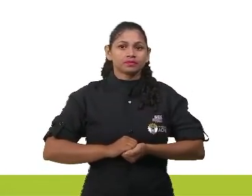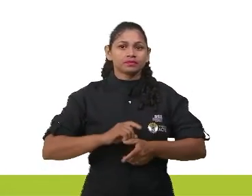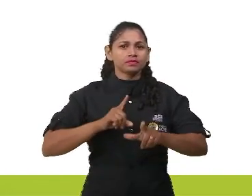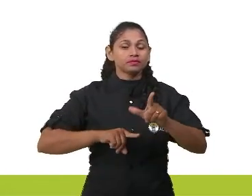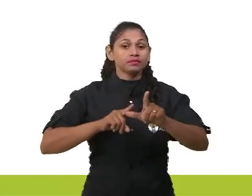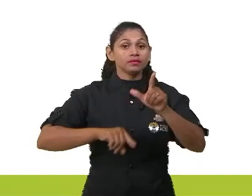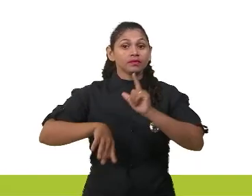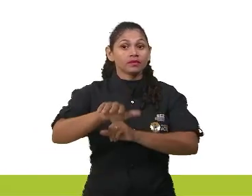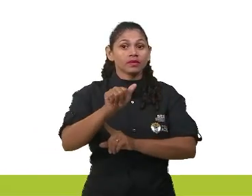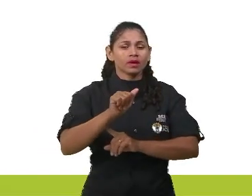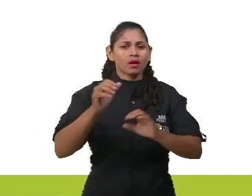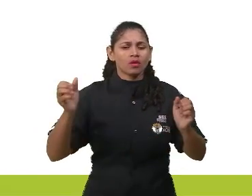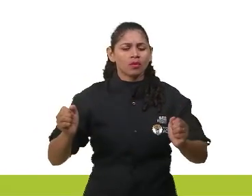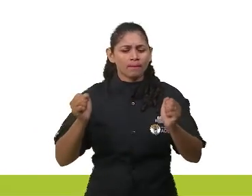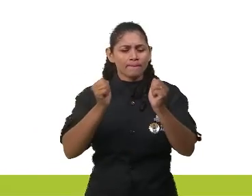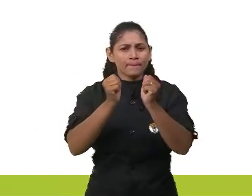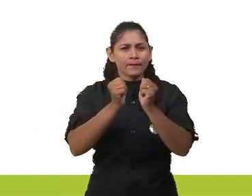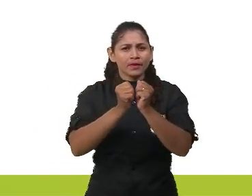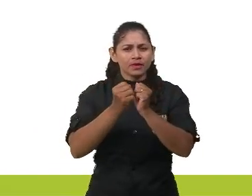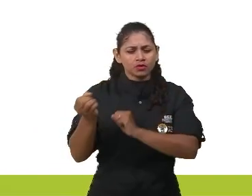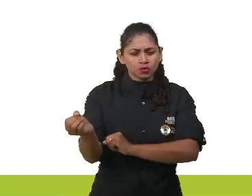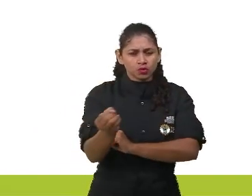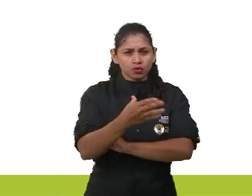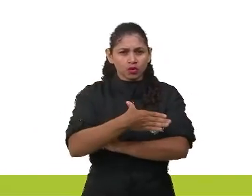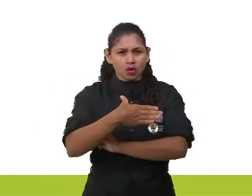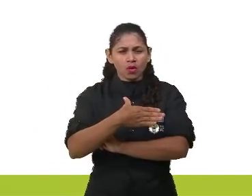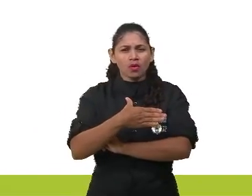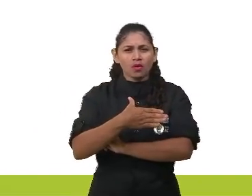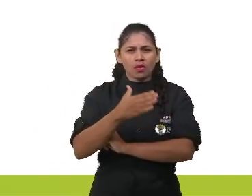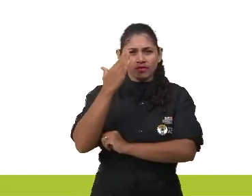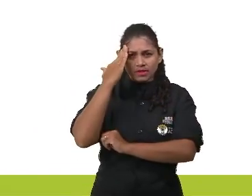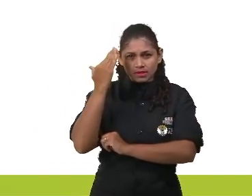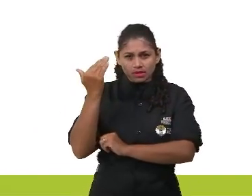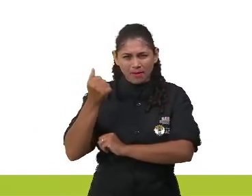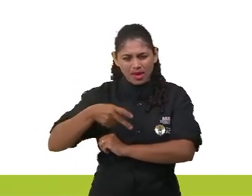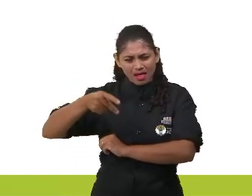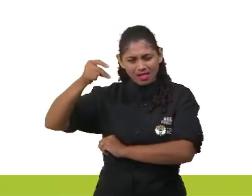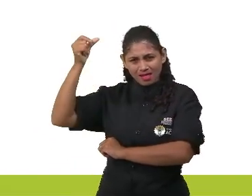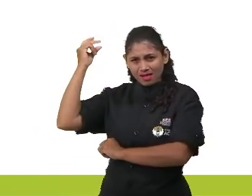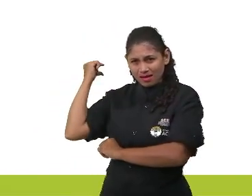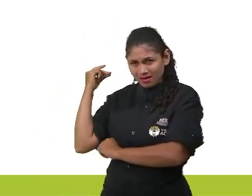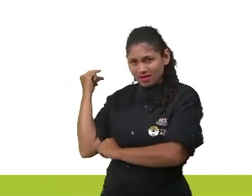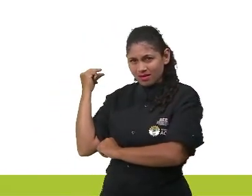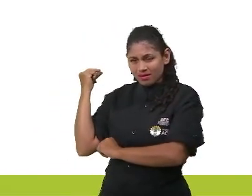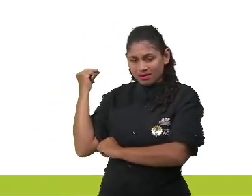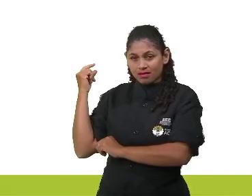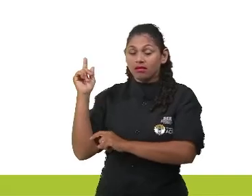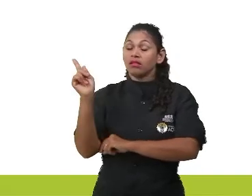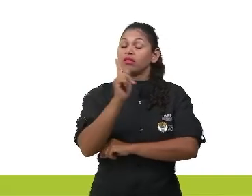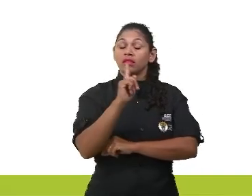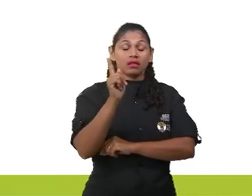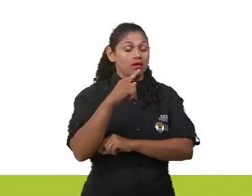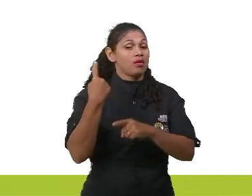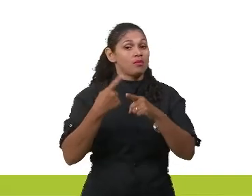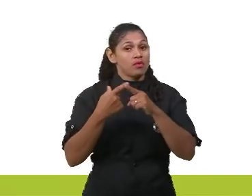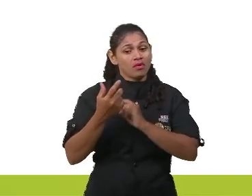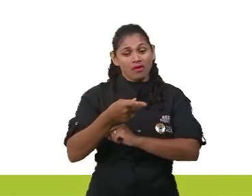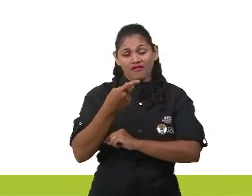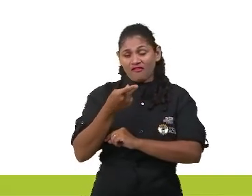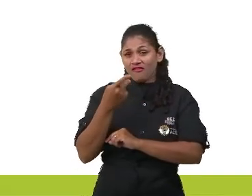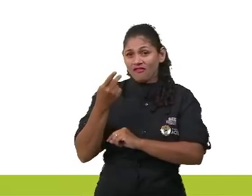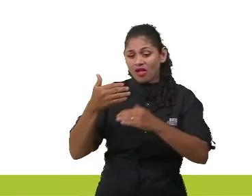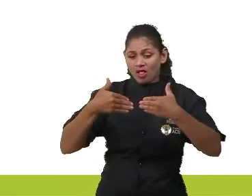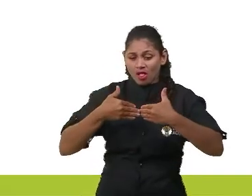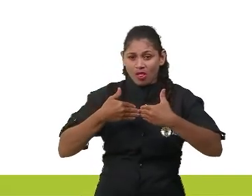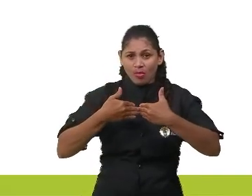Seria a aproximação entre inovação e saberes antigos? Não, porque a gente está falando aqui de um rompimento desses saberes antigos, né? A necessidade